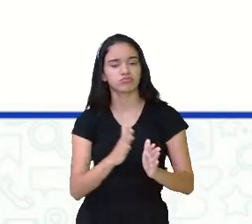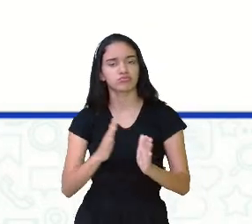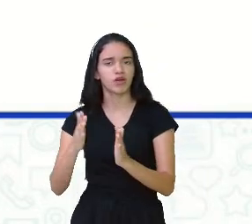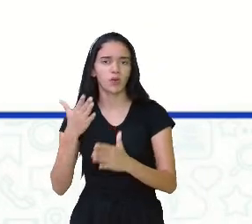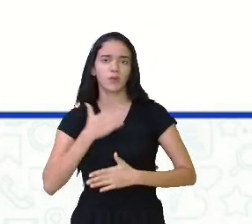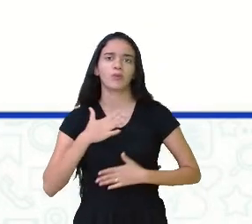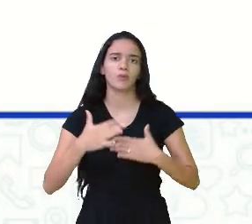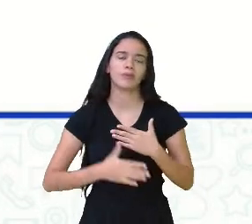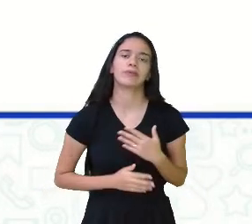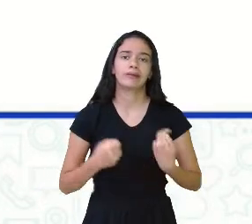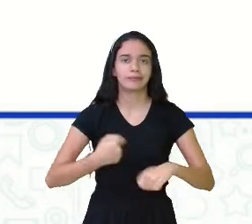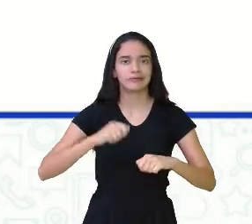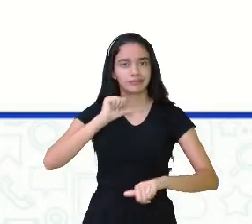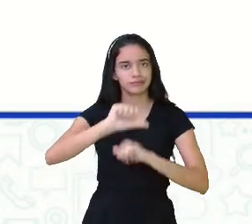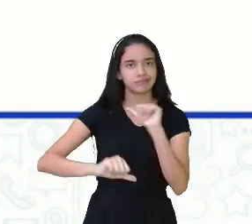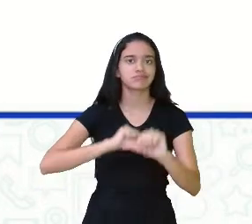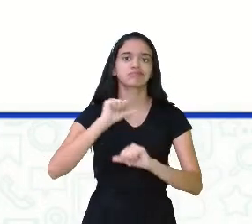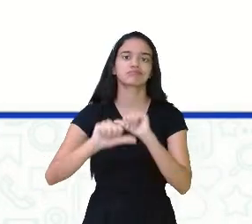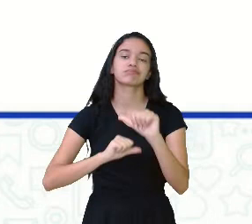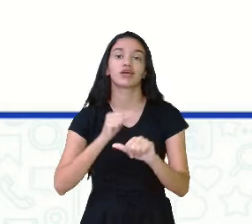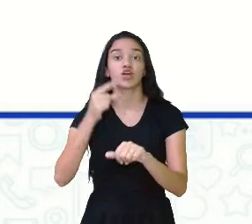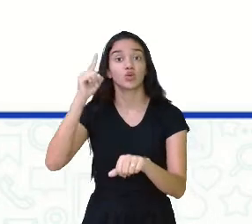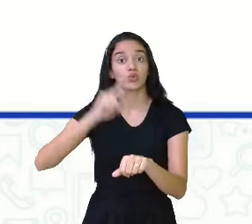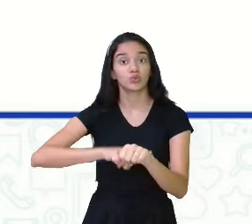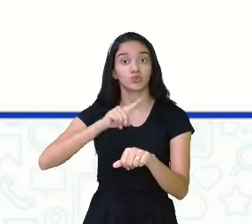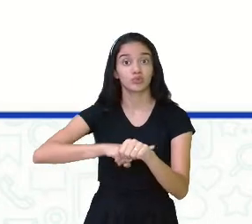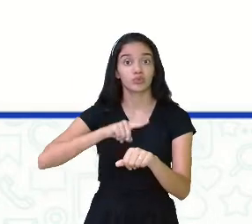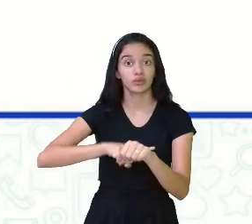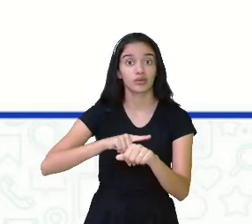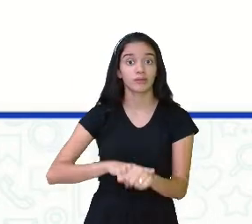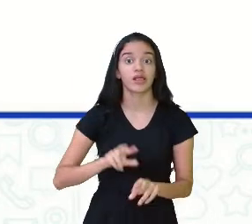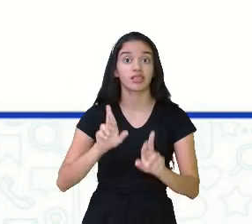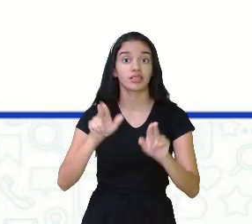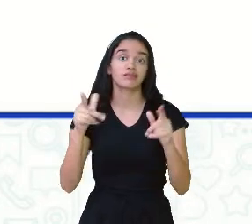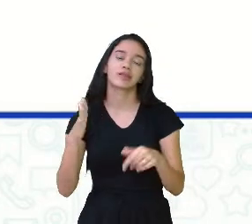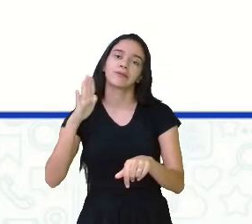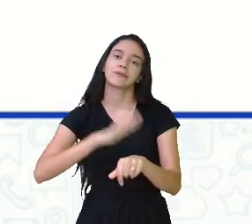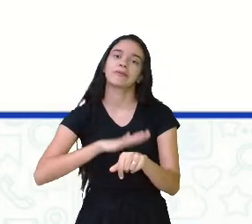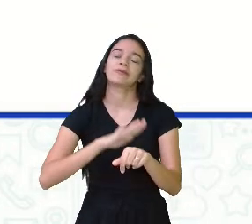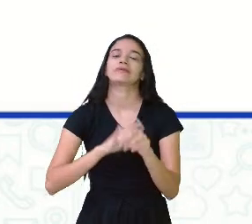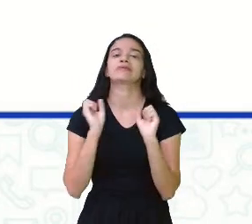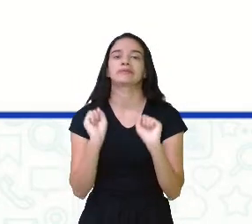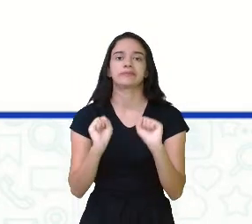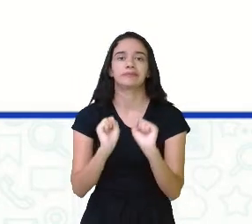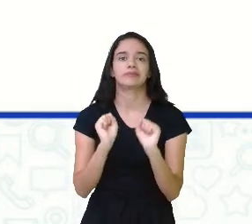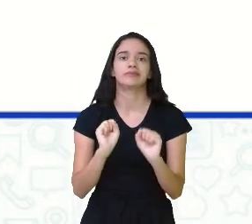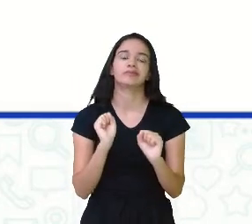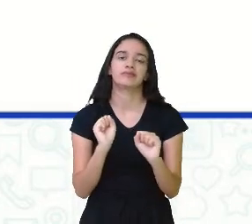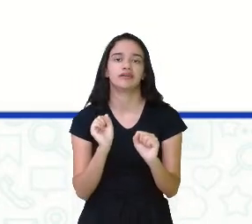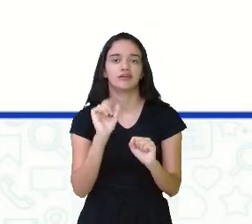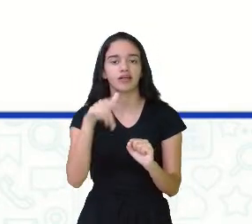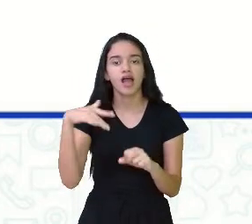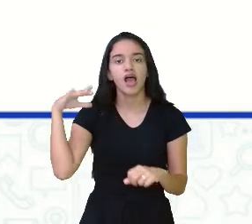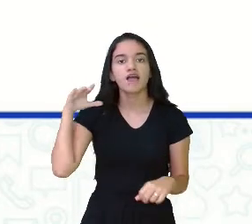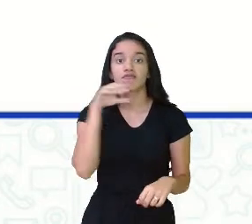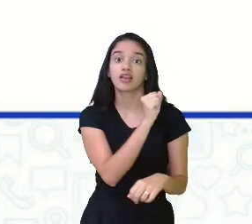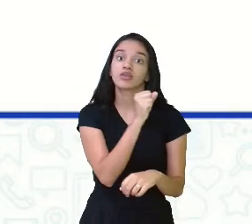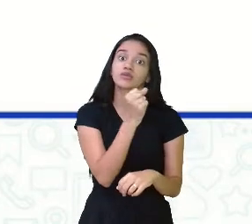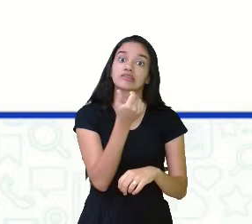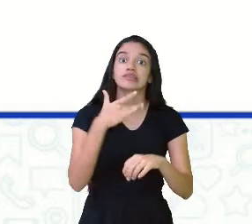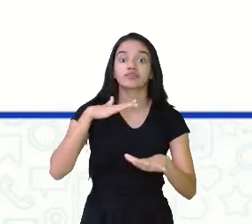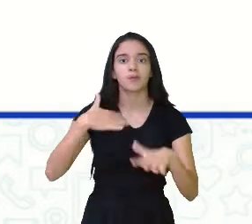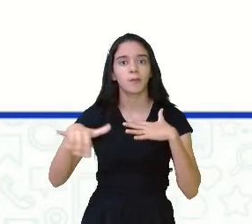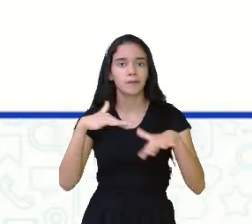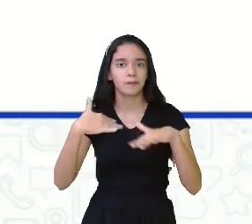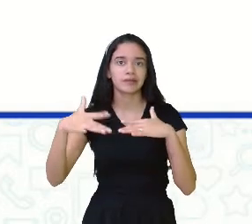estar aberto às mudanças decorrentes no tempo, em diferentes momentos, que podem ser de velocidade do